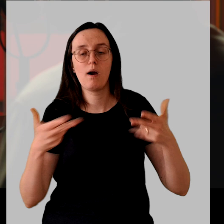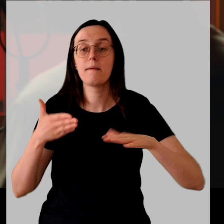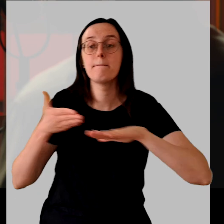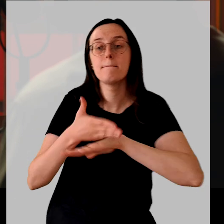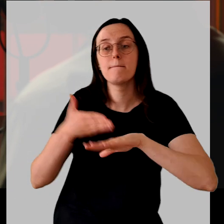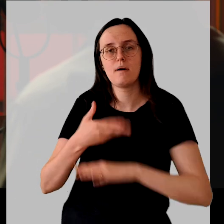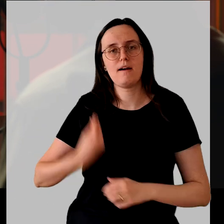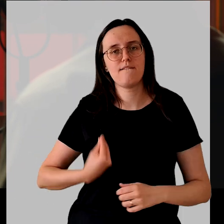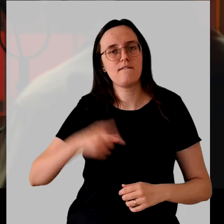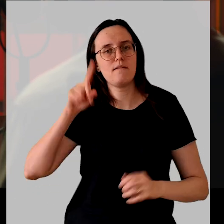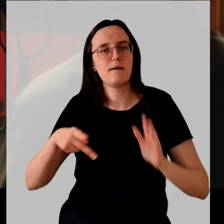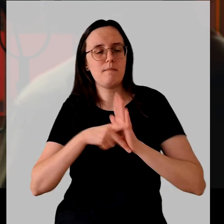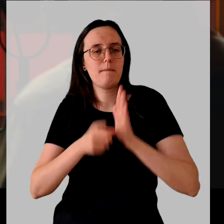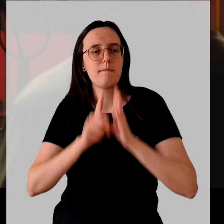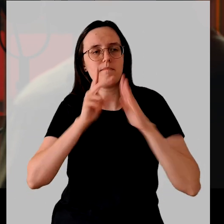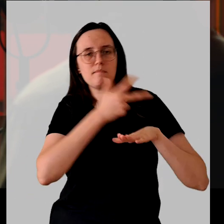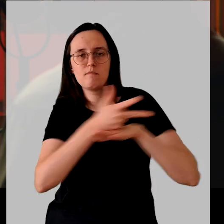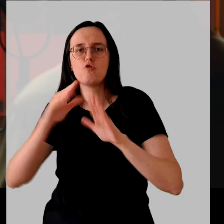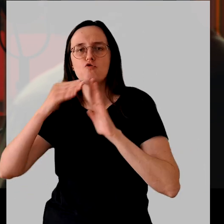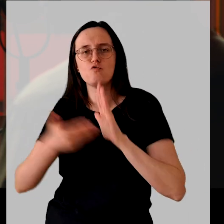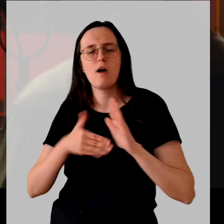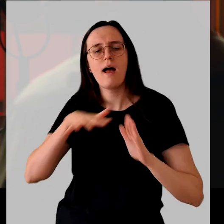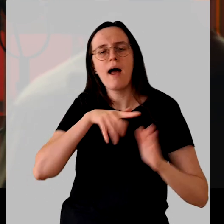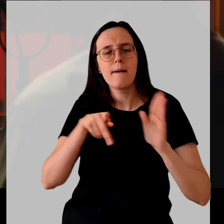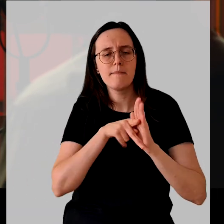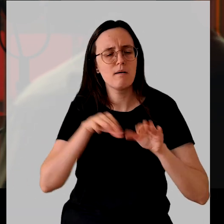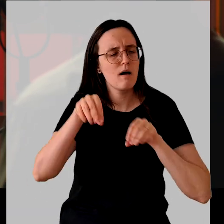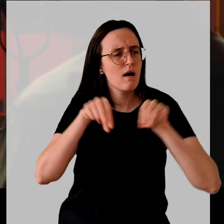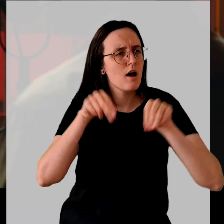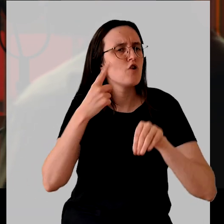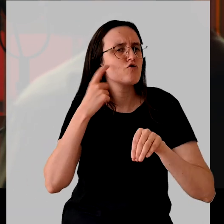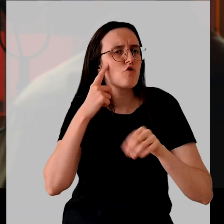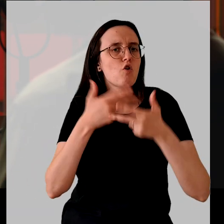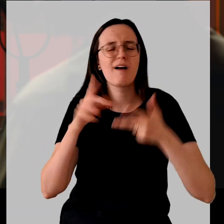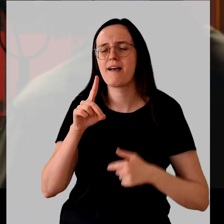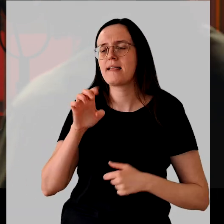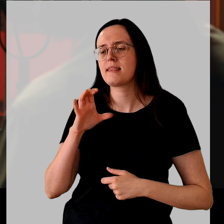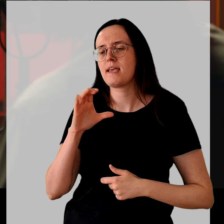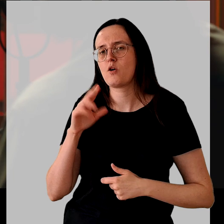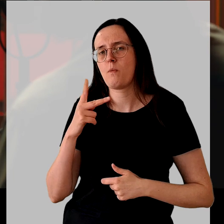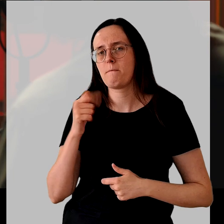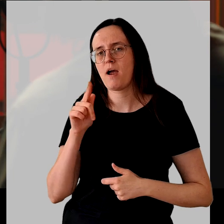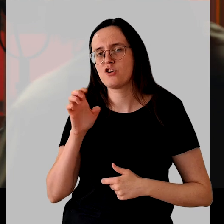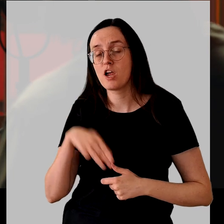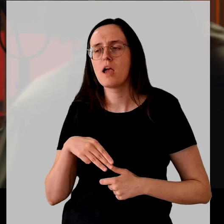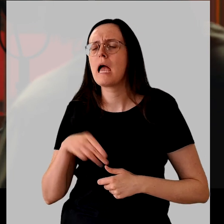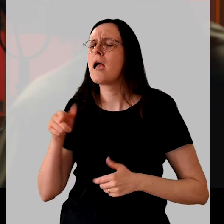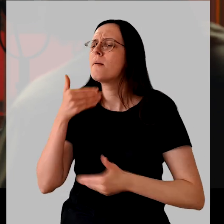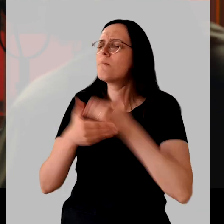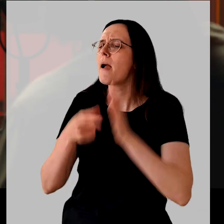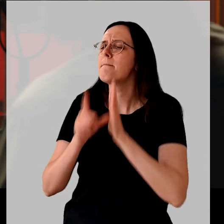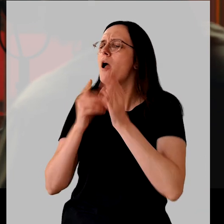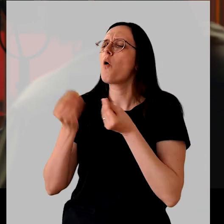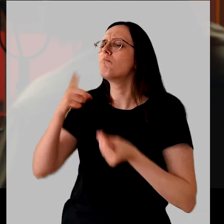ali participa da pré-produção, desde decupagem e tudo mais. E nessa pré, o que vocês conseguem determinar